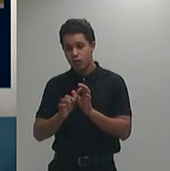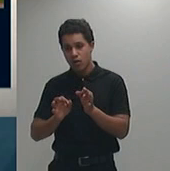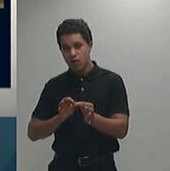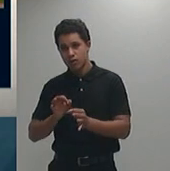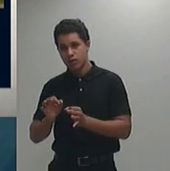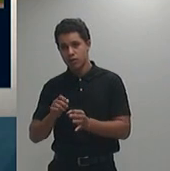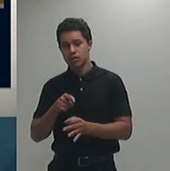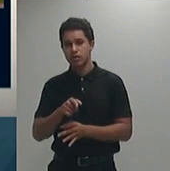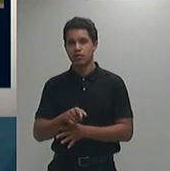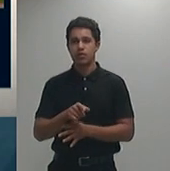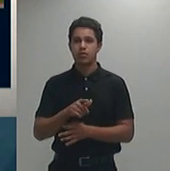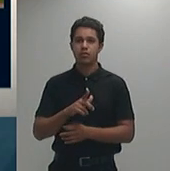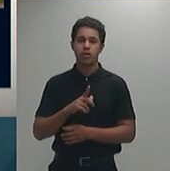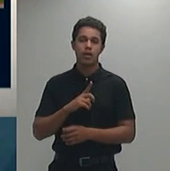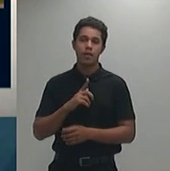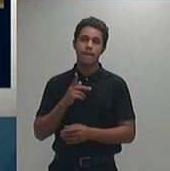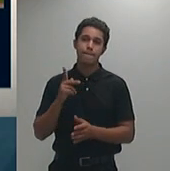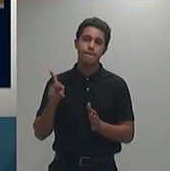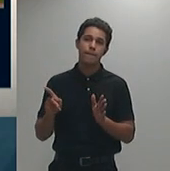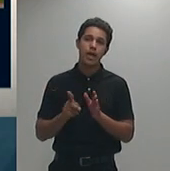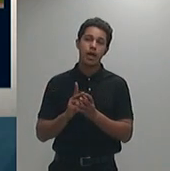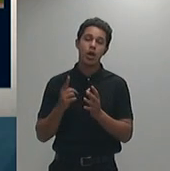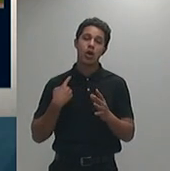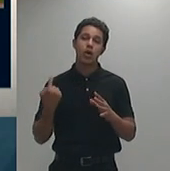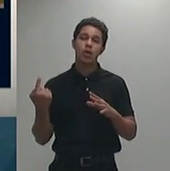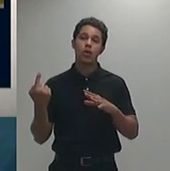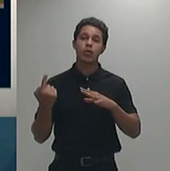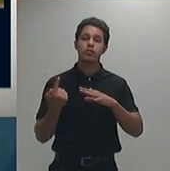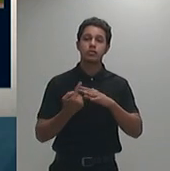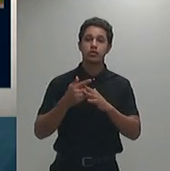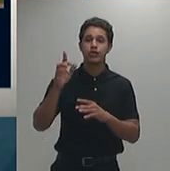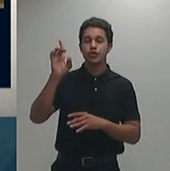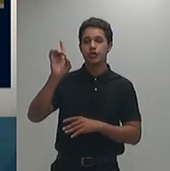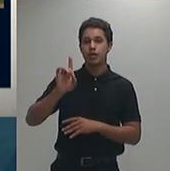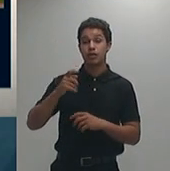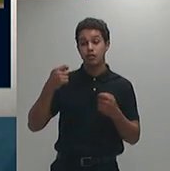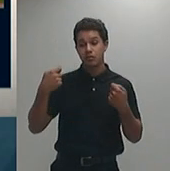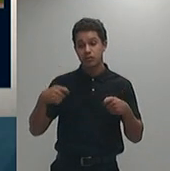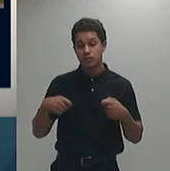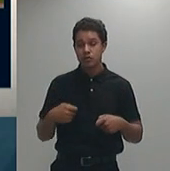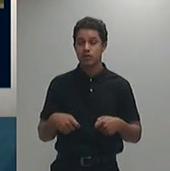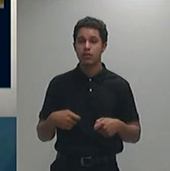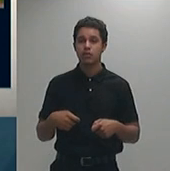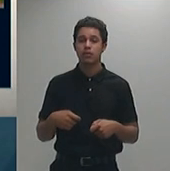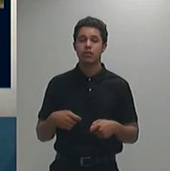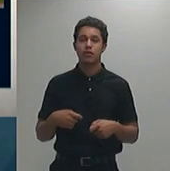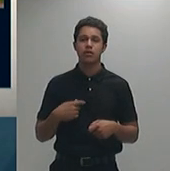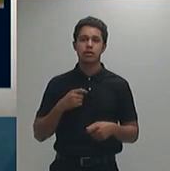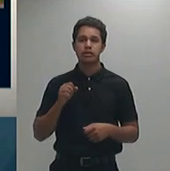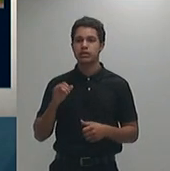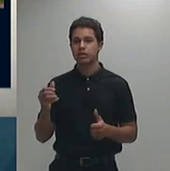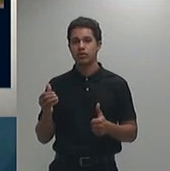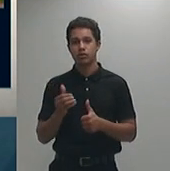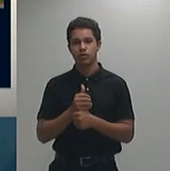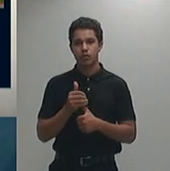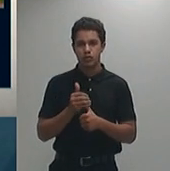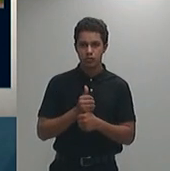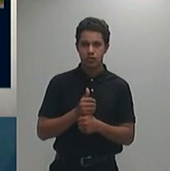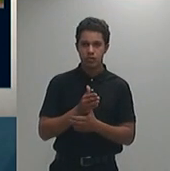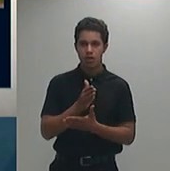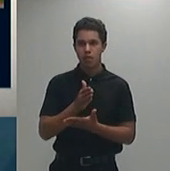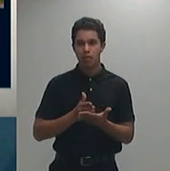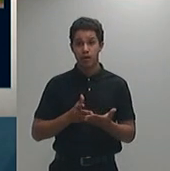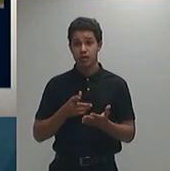passivo seja para inclusão de litisconsortes passivos necessários seja para substituição de parte